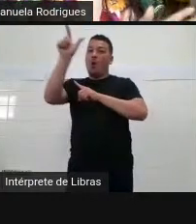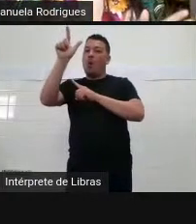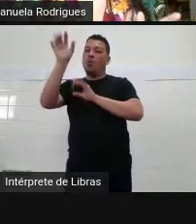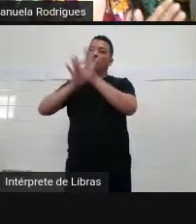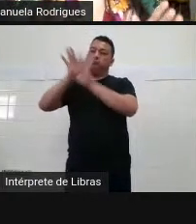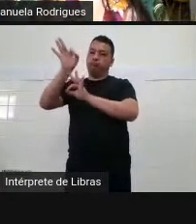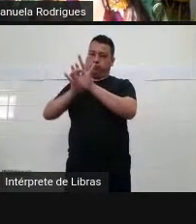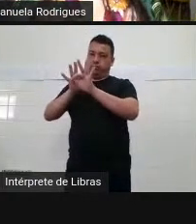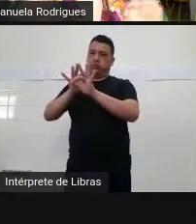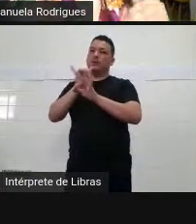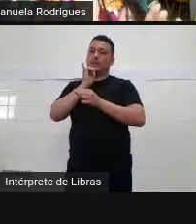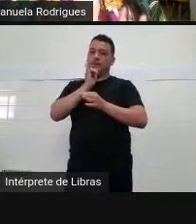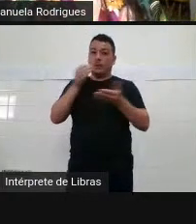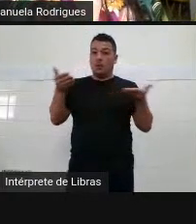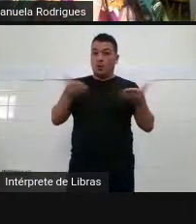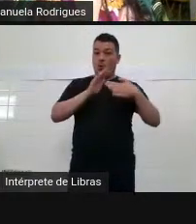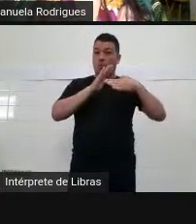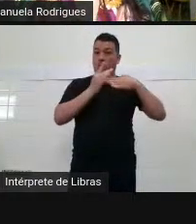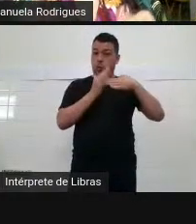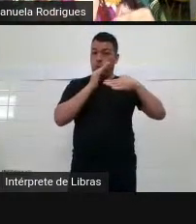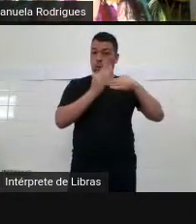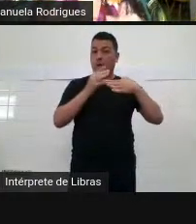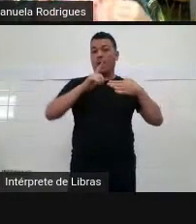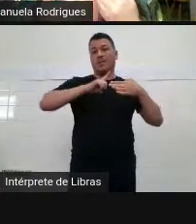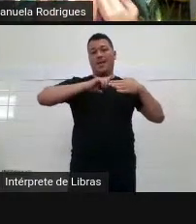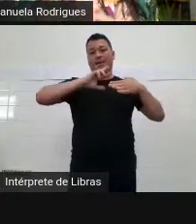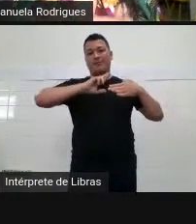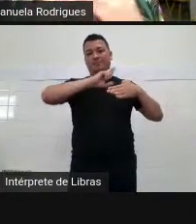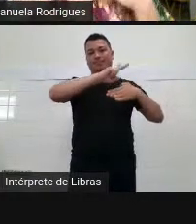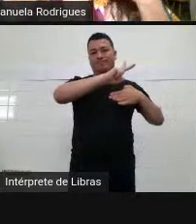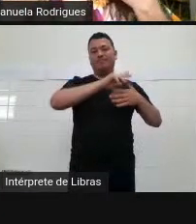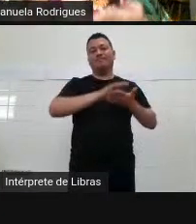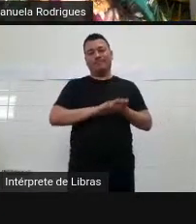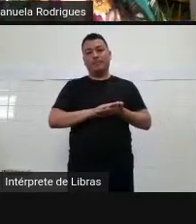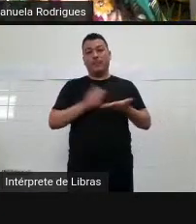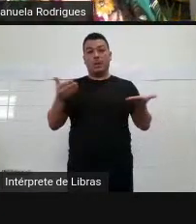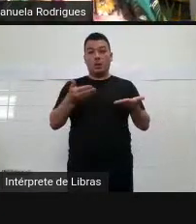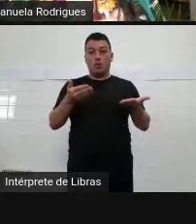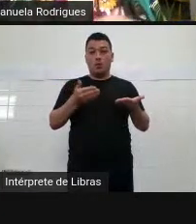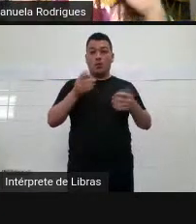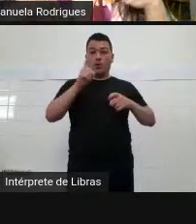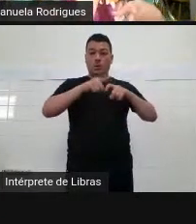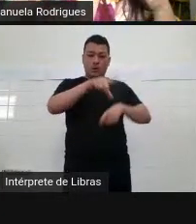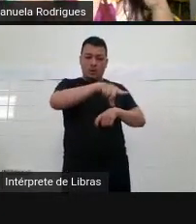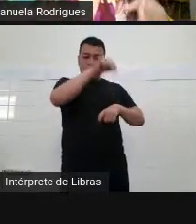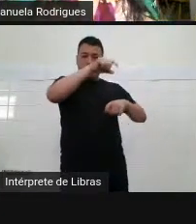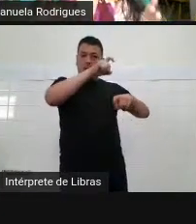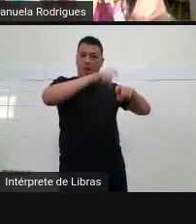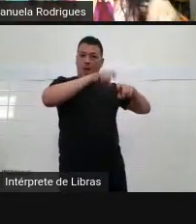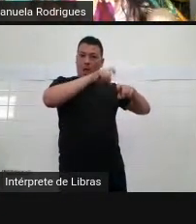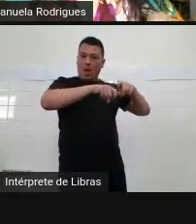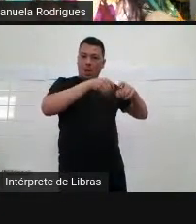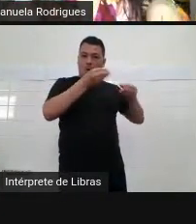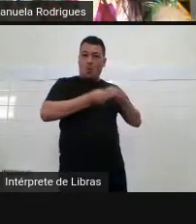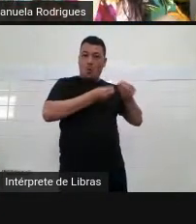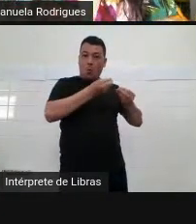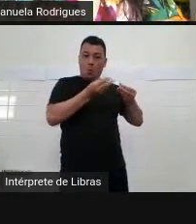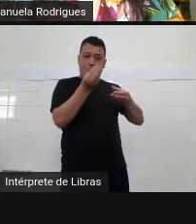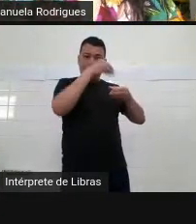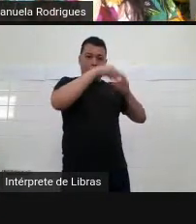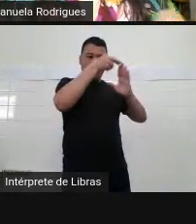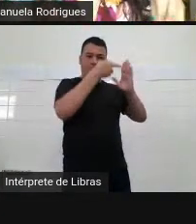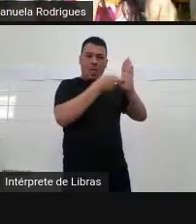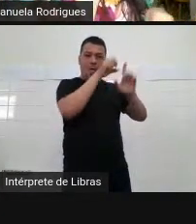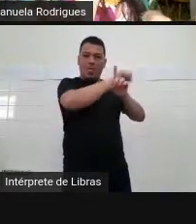É o Ocidente moderno que, de alguma maneira, vai eleger a sexualidade como sendo um